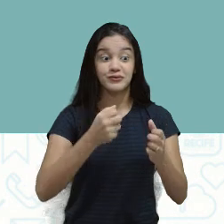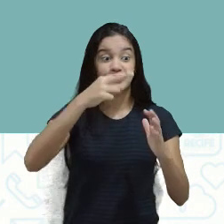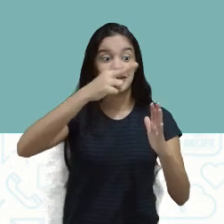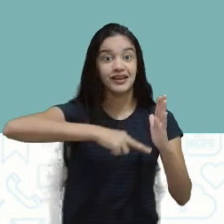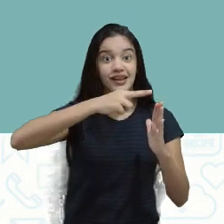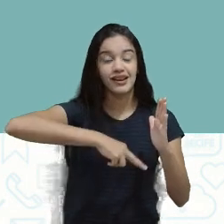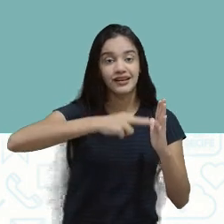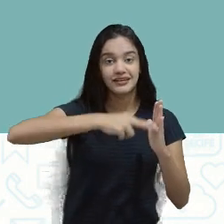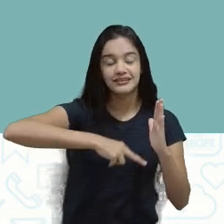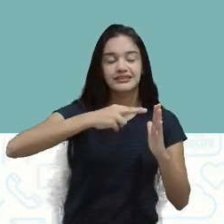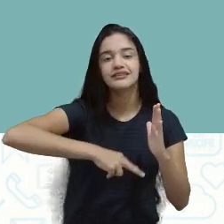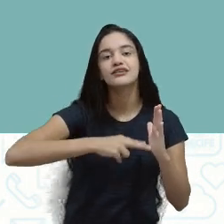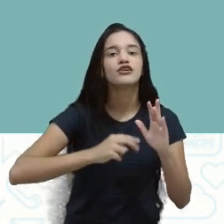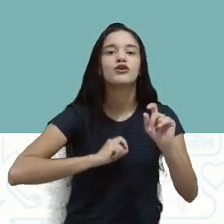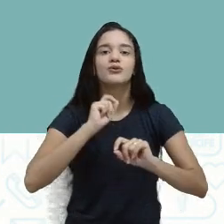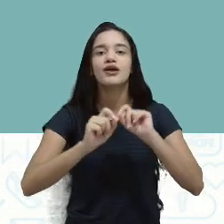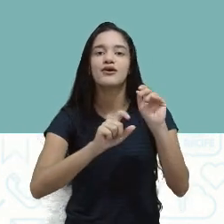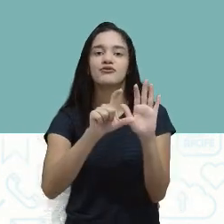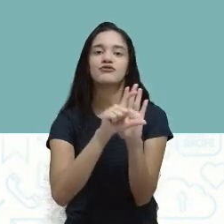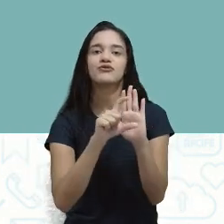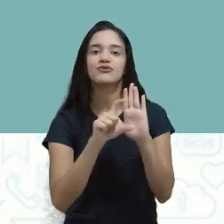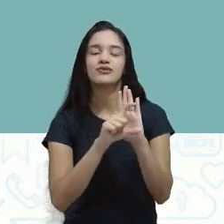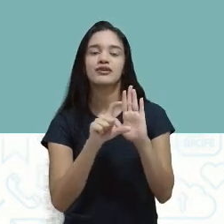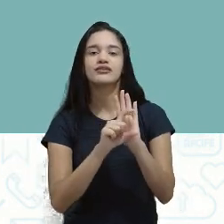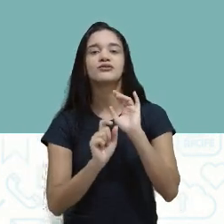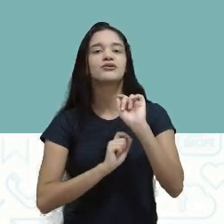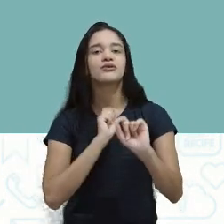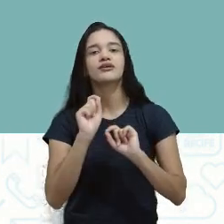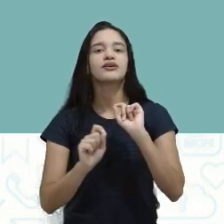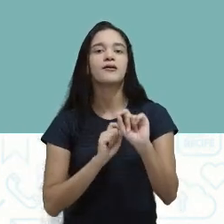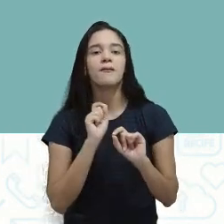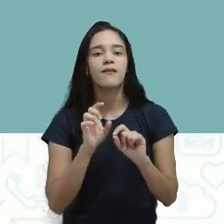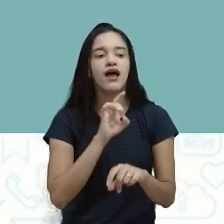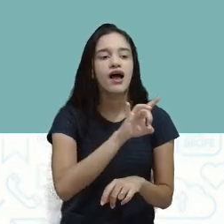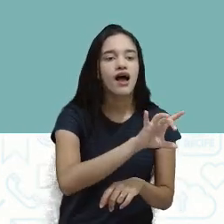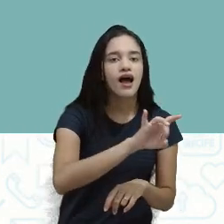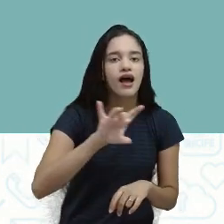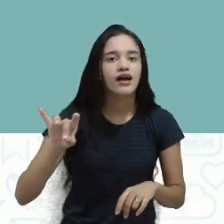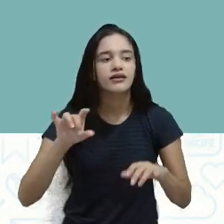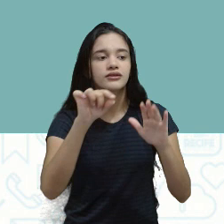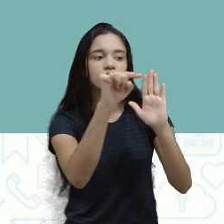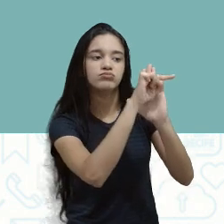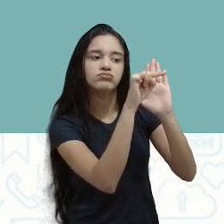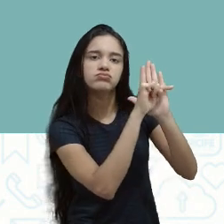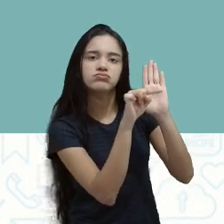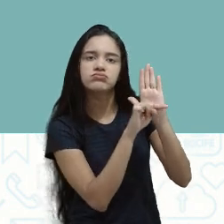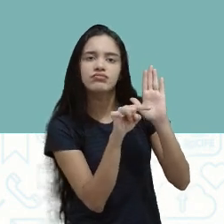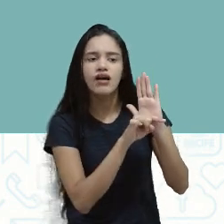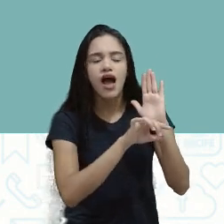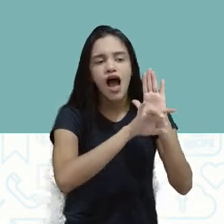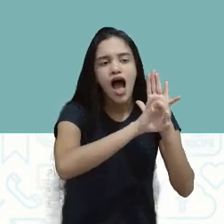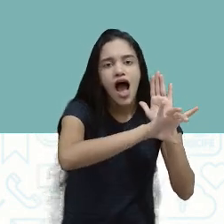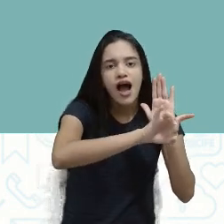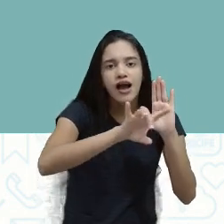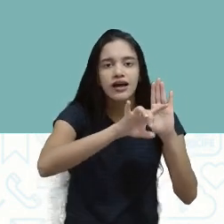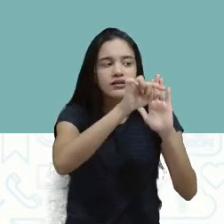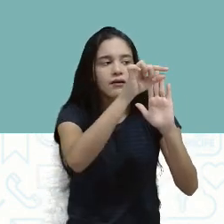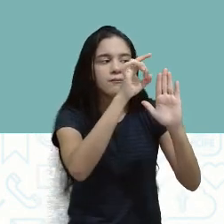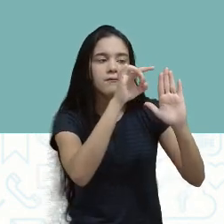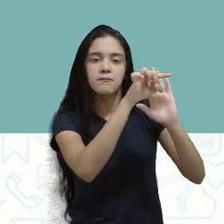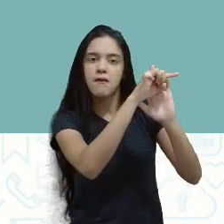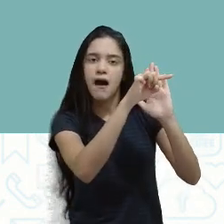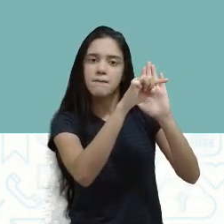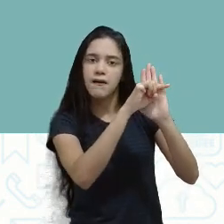Do poema, o verso é considerado cada linha de um poema. Então, cada linha é um verso.